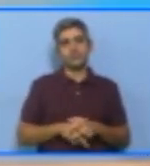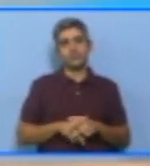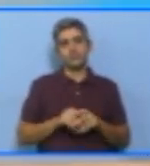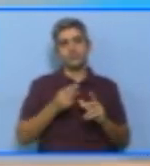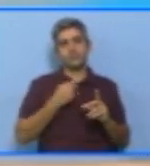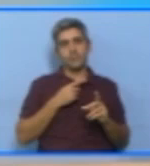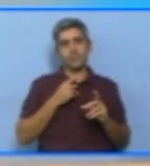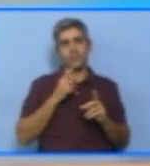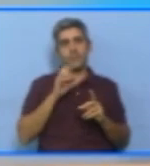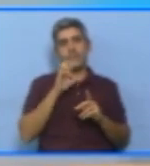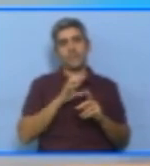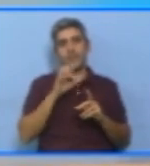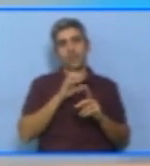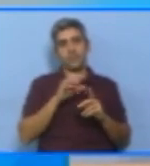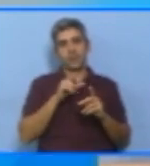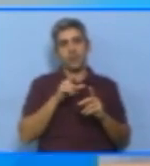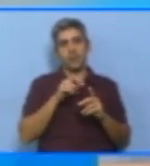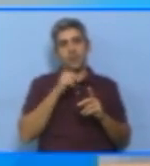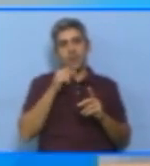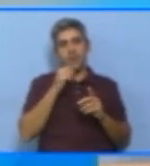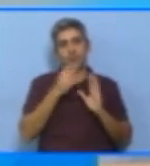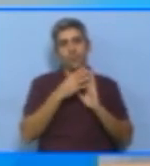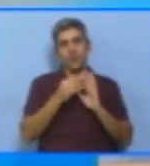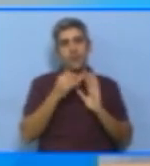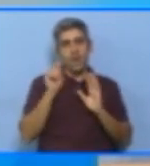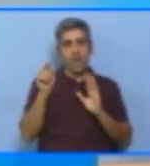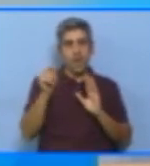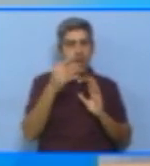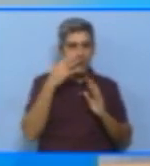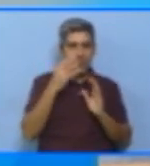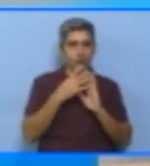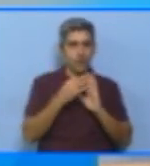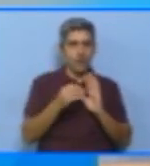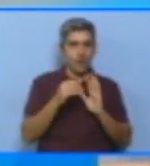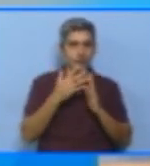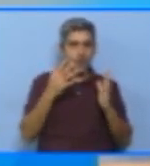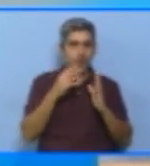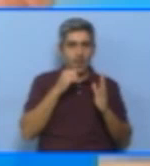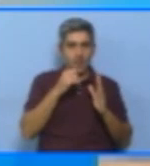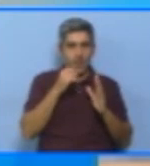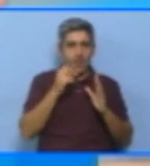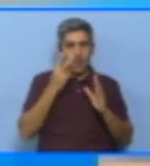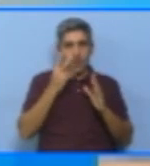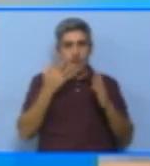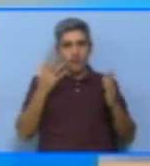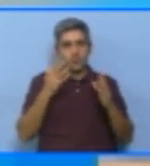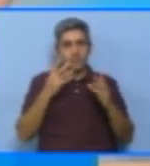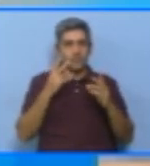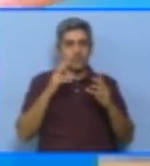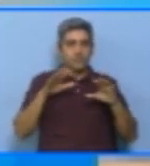diríamos que é uma tipologia paradigmática, o paradigma dos dois grandes